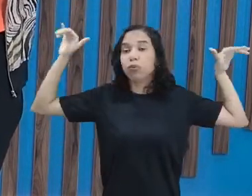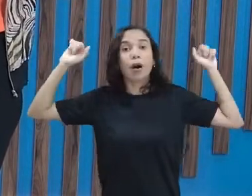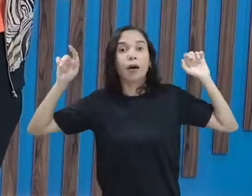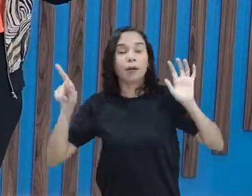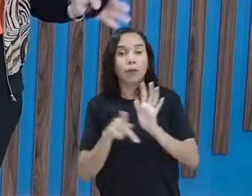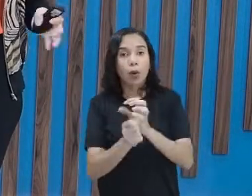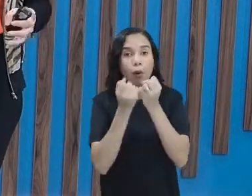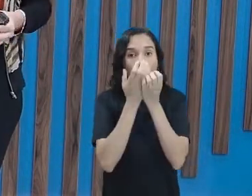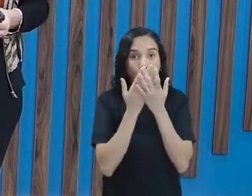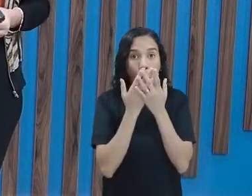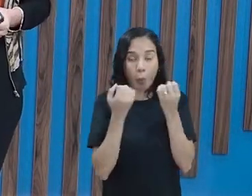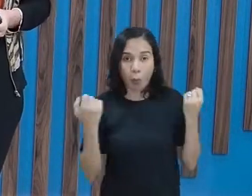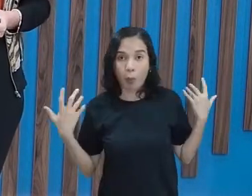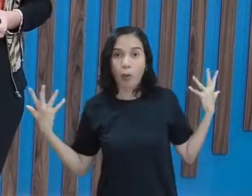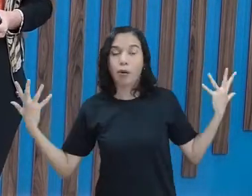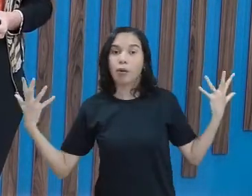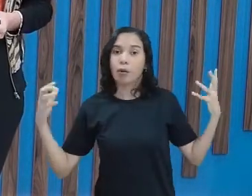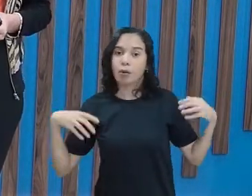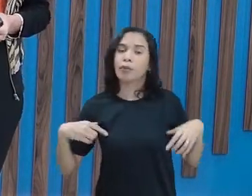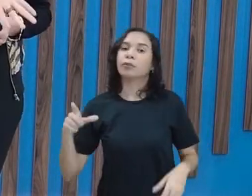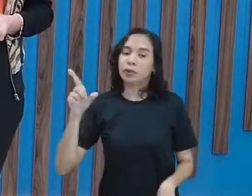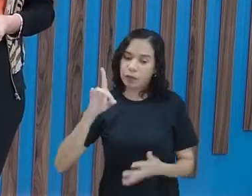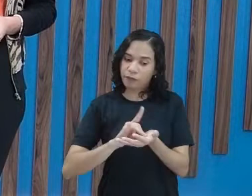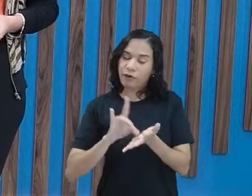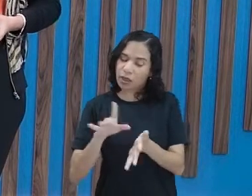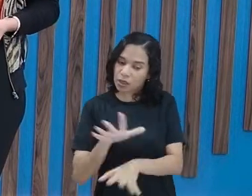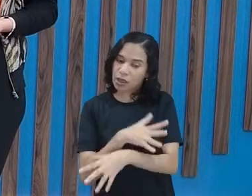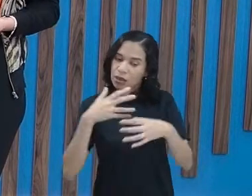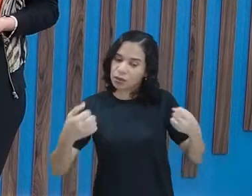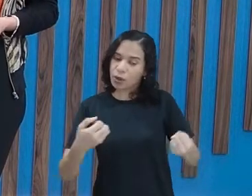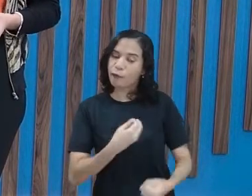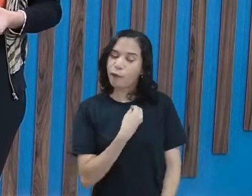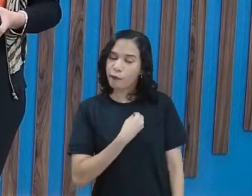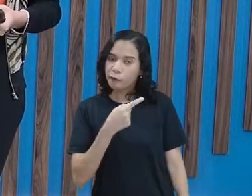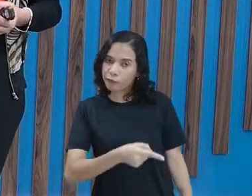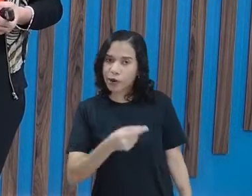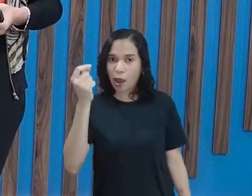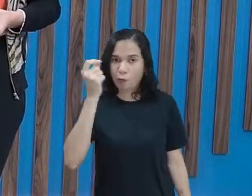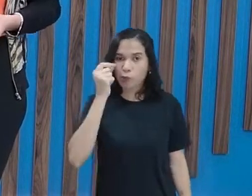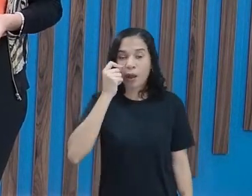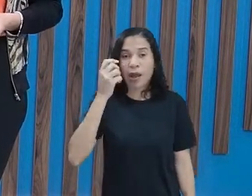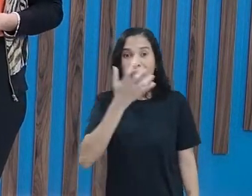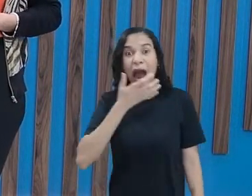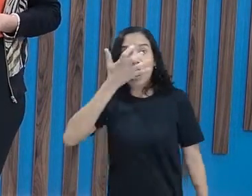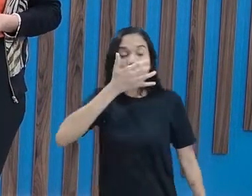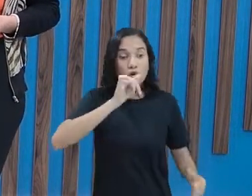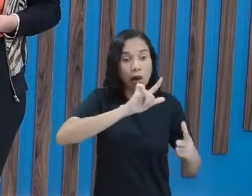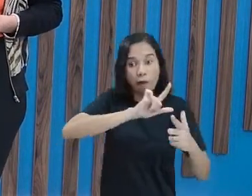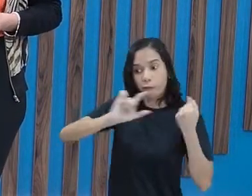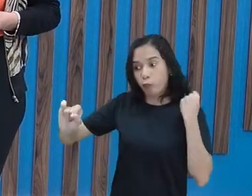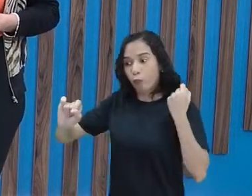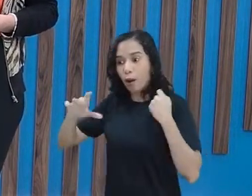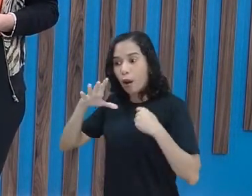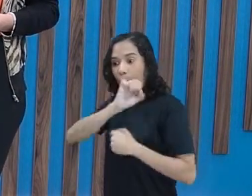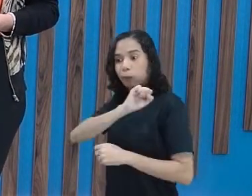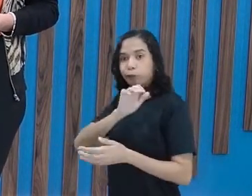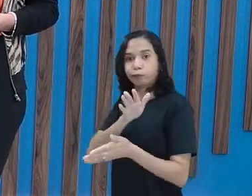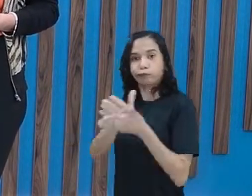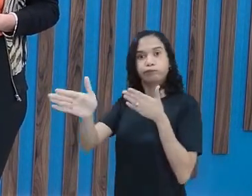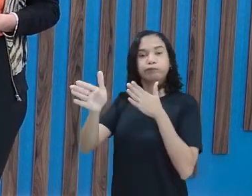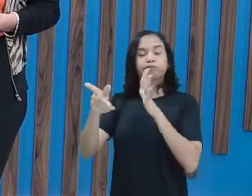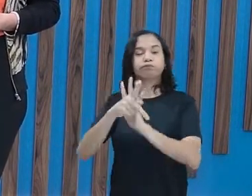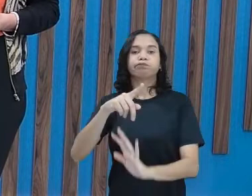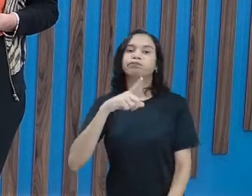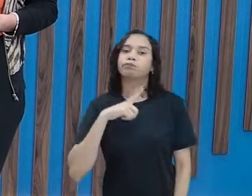penas coloridas, o galo foi quem salvou a vida do ratinho. Cantou para que o ratinho corresse, se afastasse do